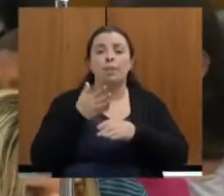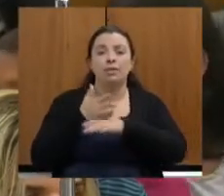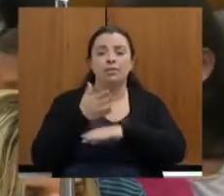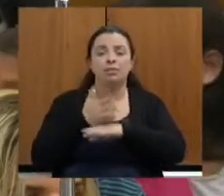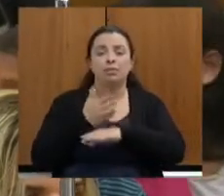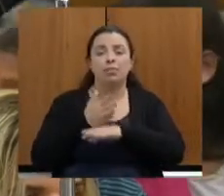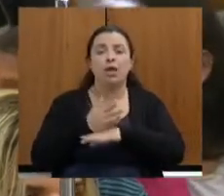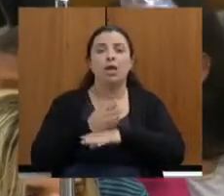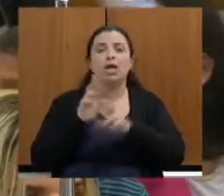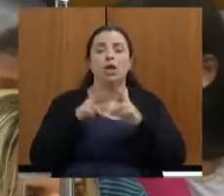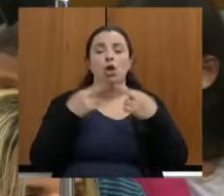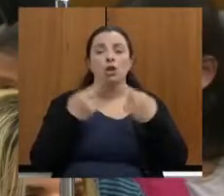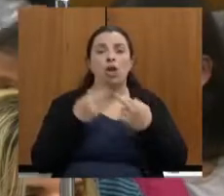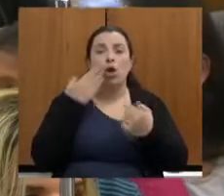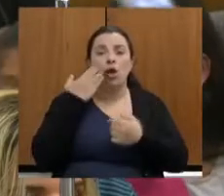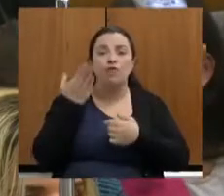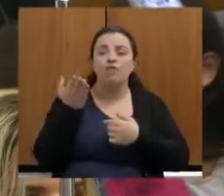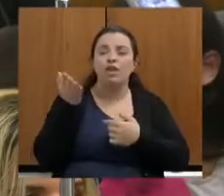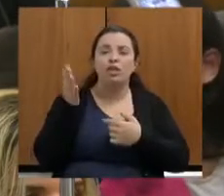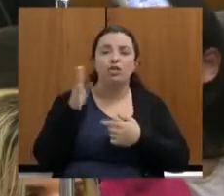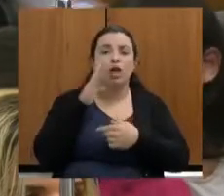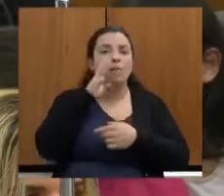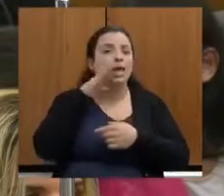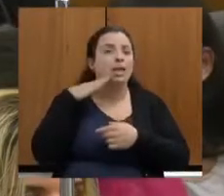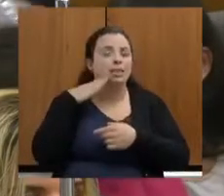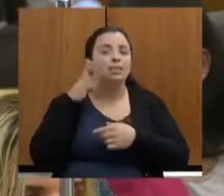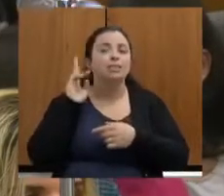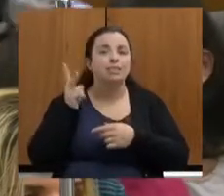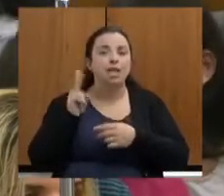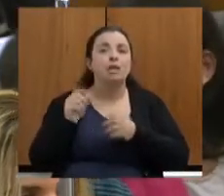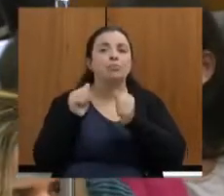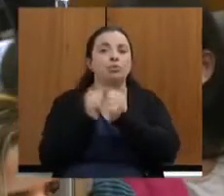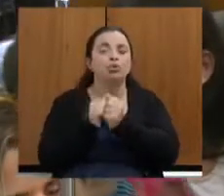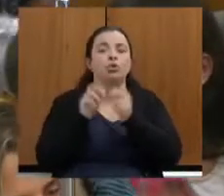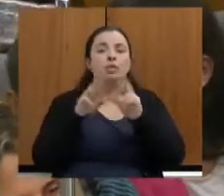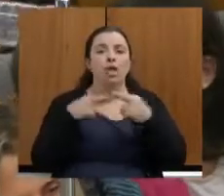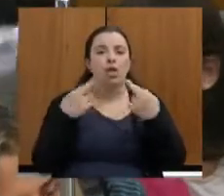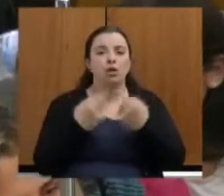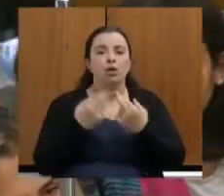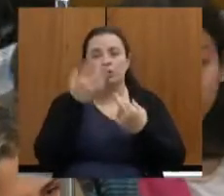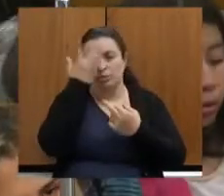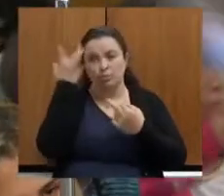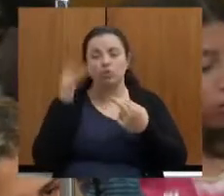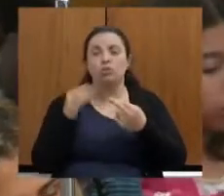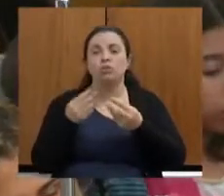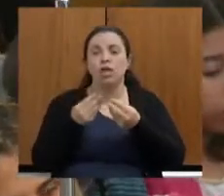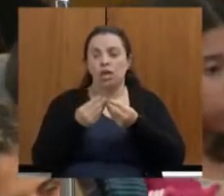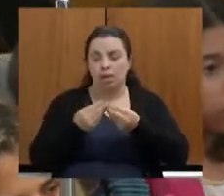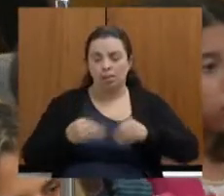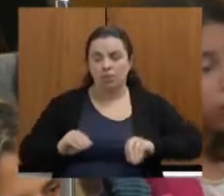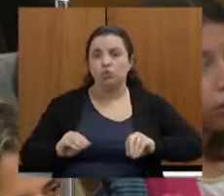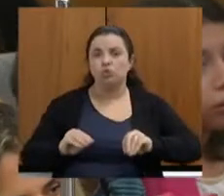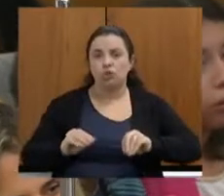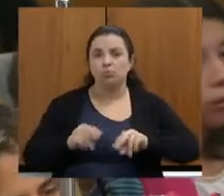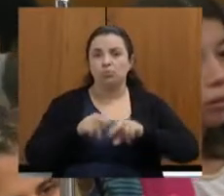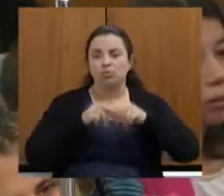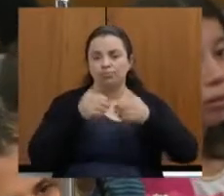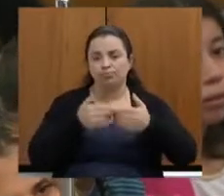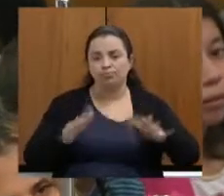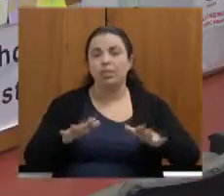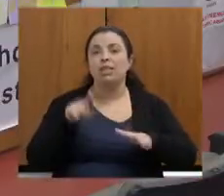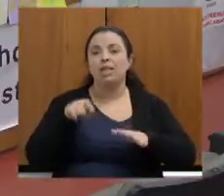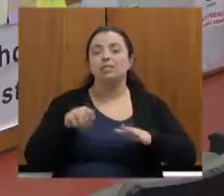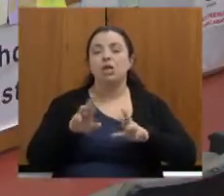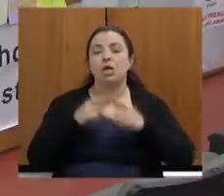ver se a Beatriz Siqueira junto nas reuniões dos atingidos nas assembleias eu vejo